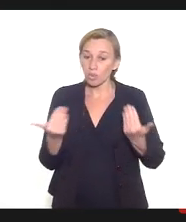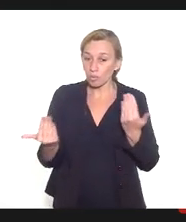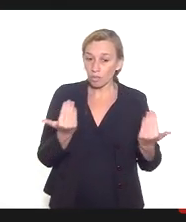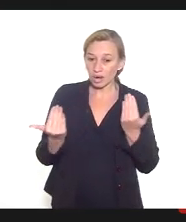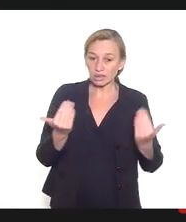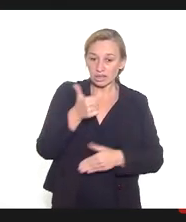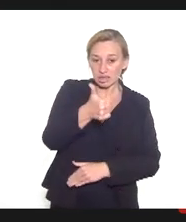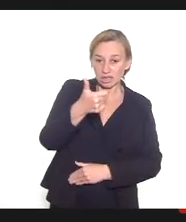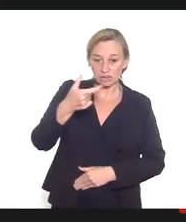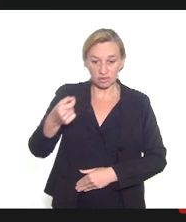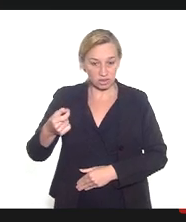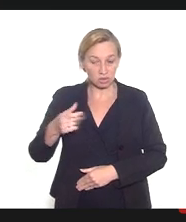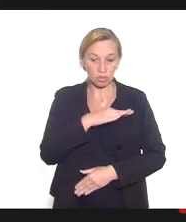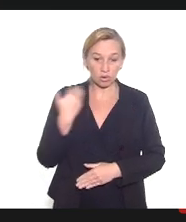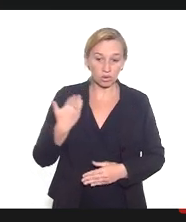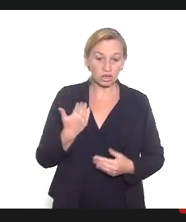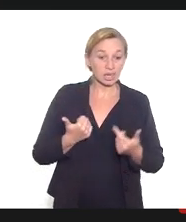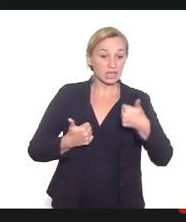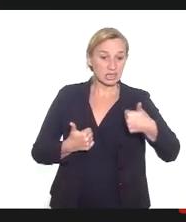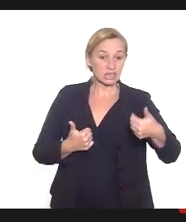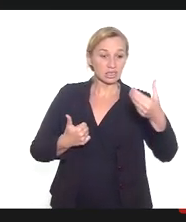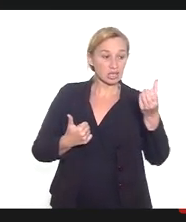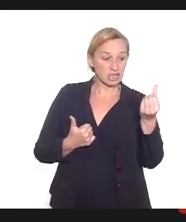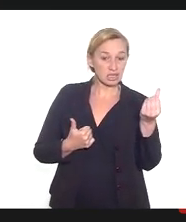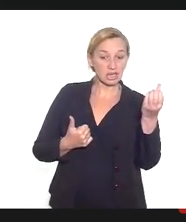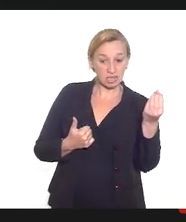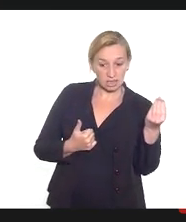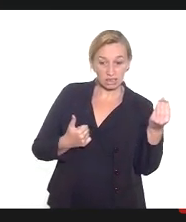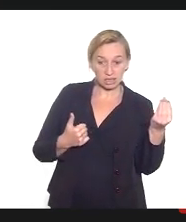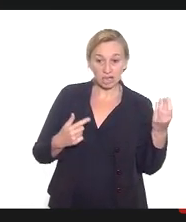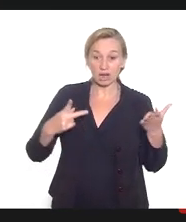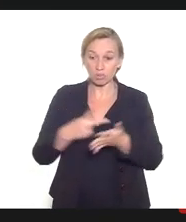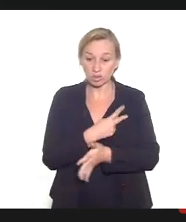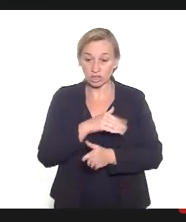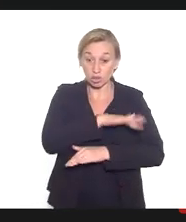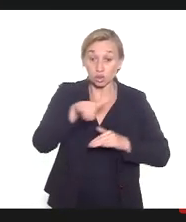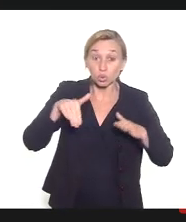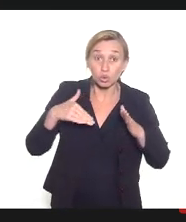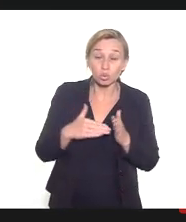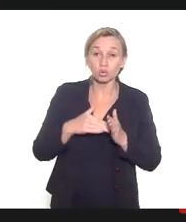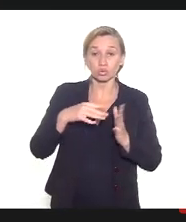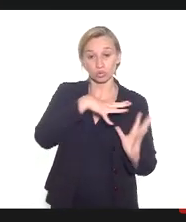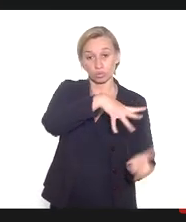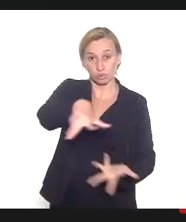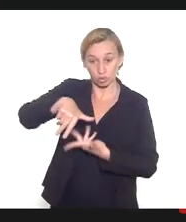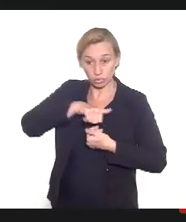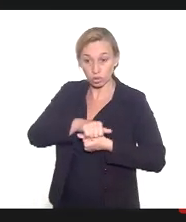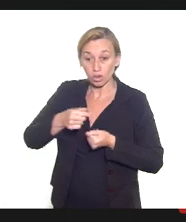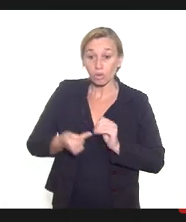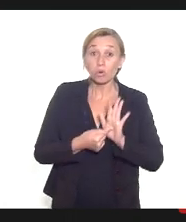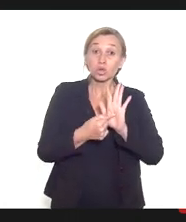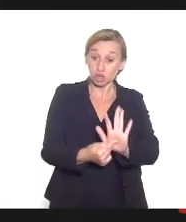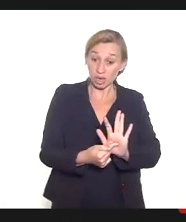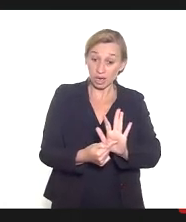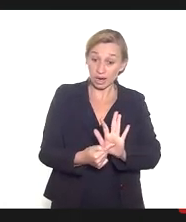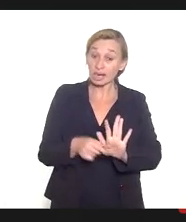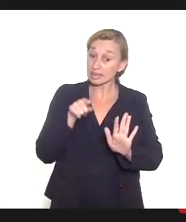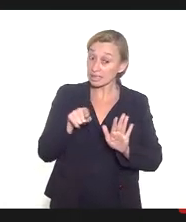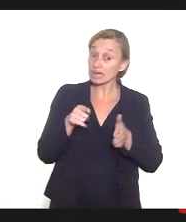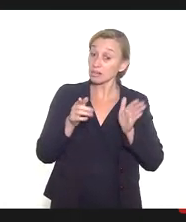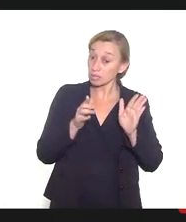essa 120 mortes mas 160 que tinham acontecido em todo o mundo demonstrar aqui de